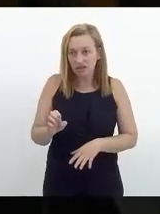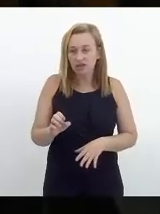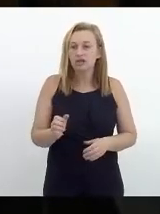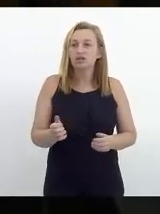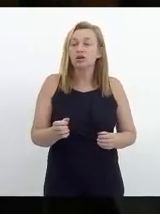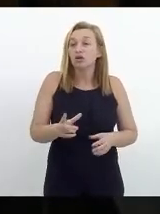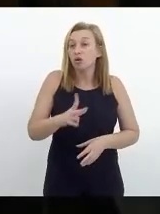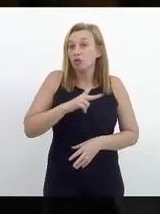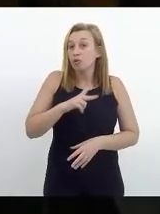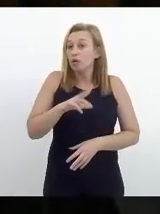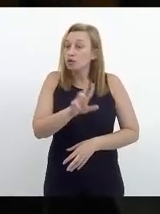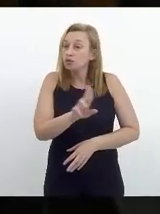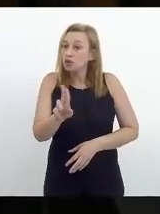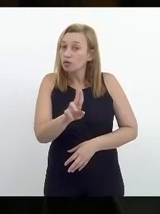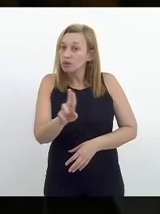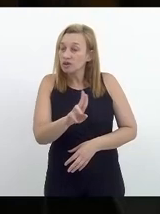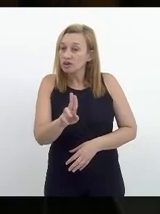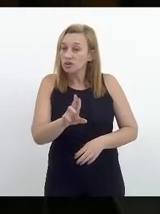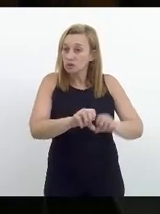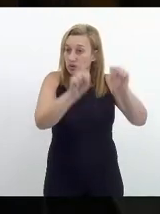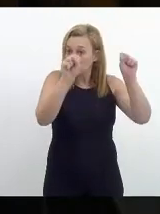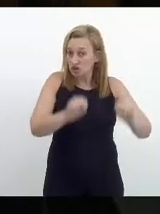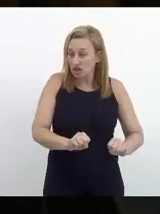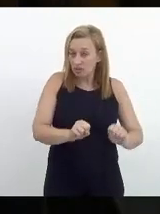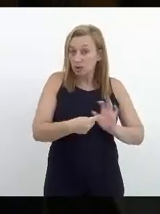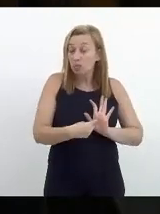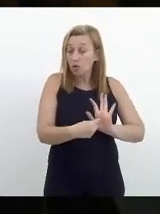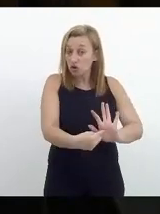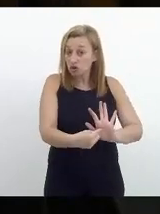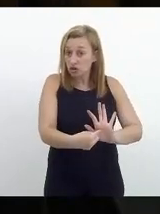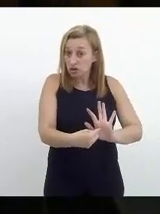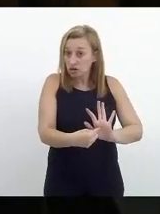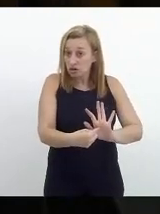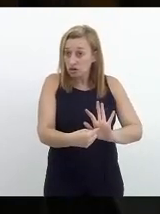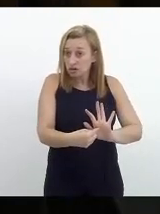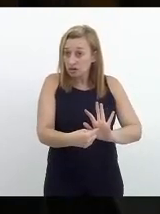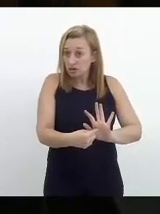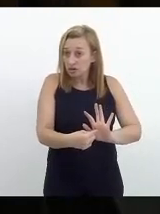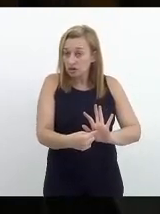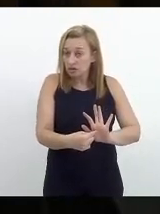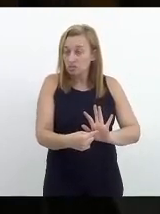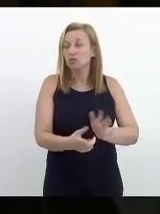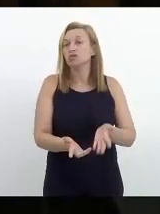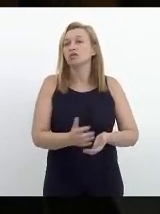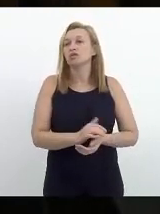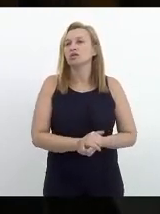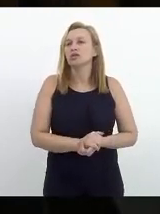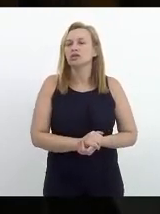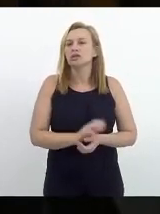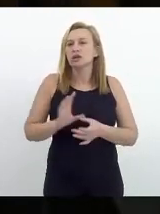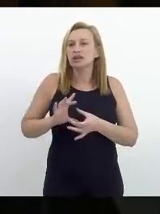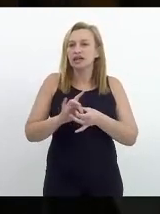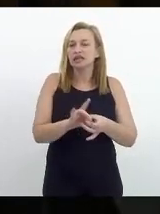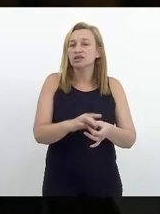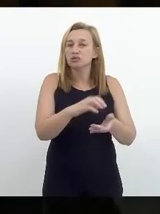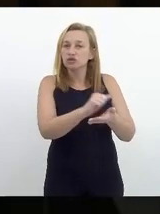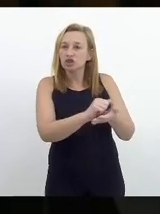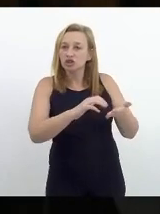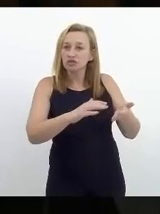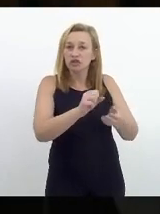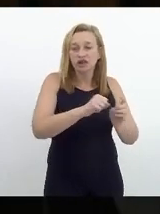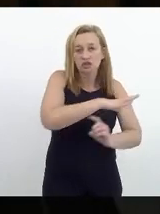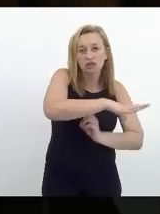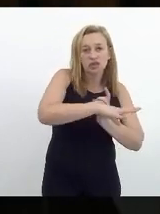próprio nome do sistema está a nos mostrar, passa por uma mediação de atividades